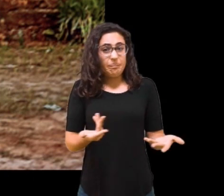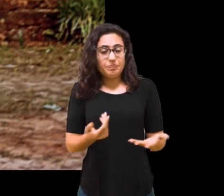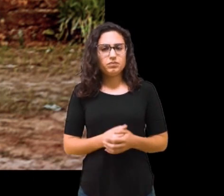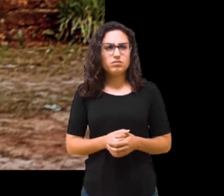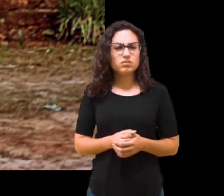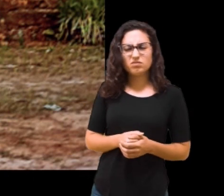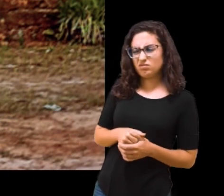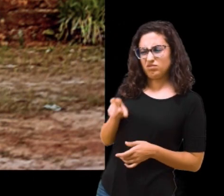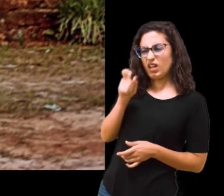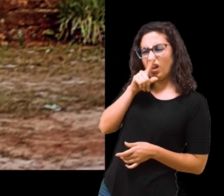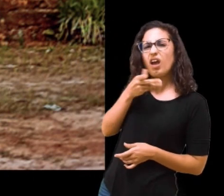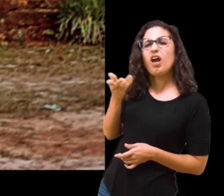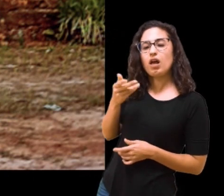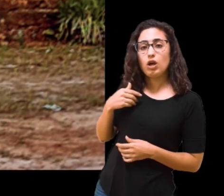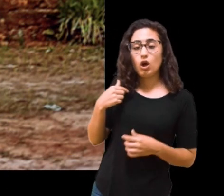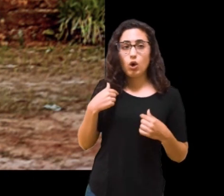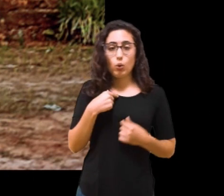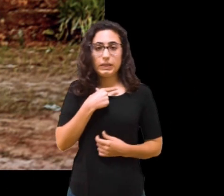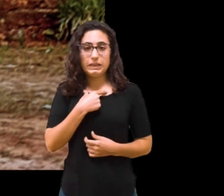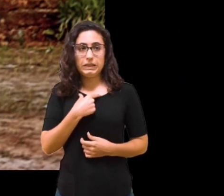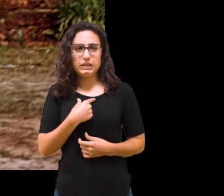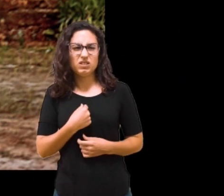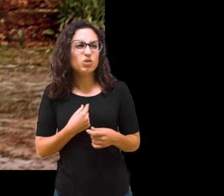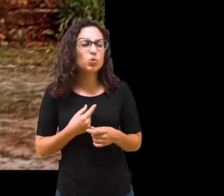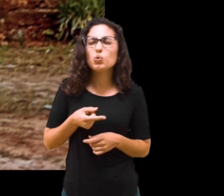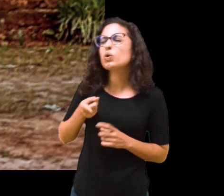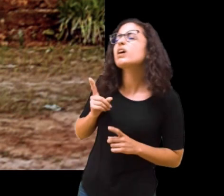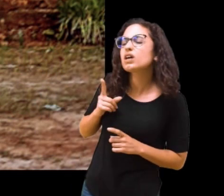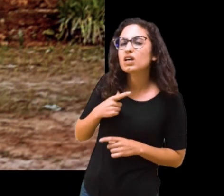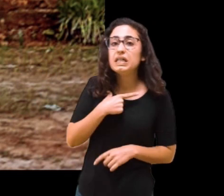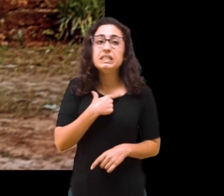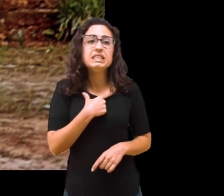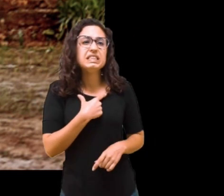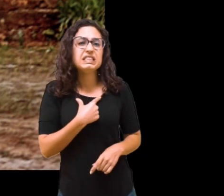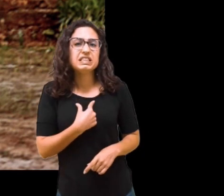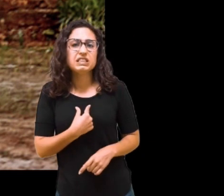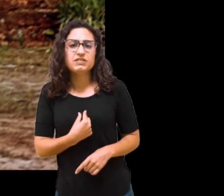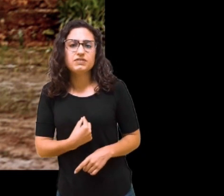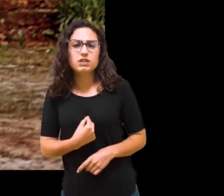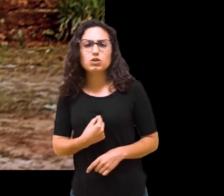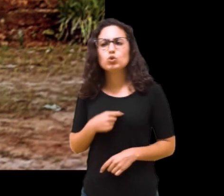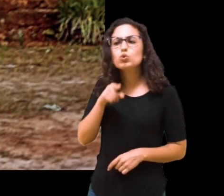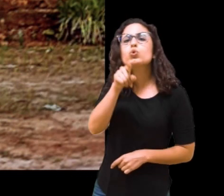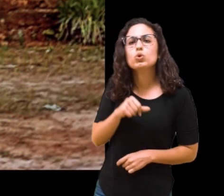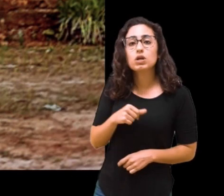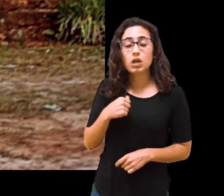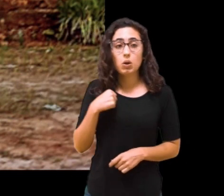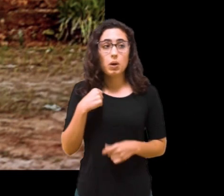são vocês? Serafim. O quê? Serafim. E tu?